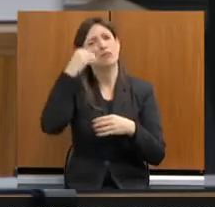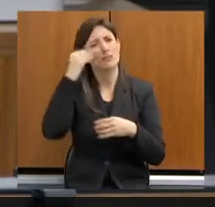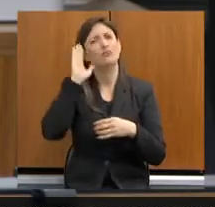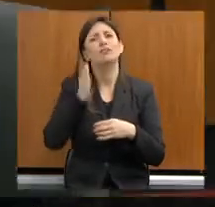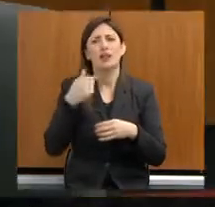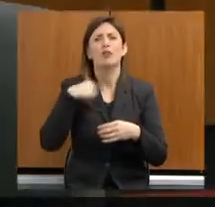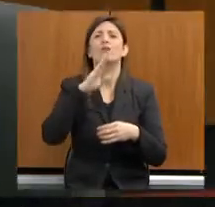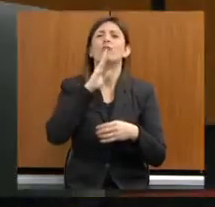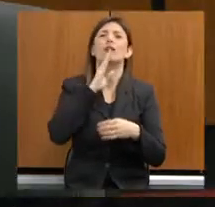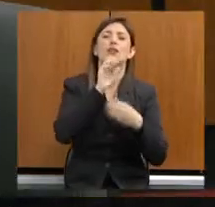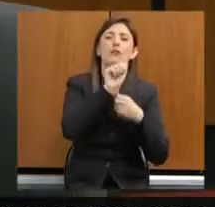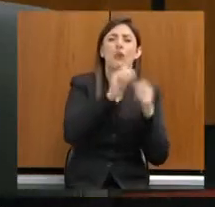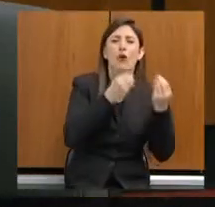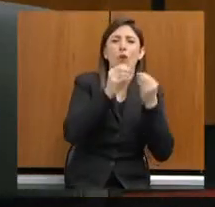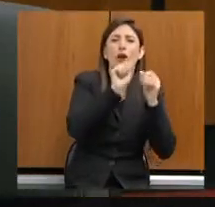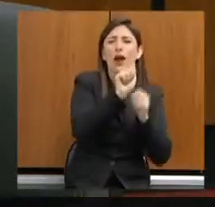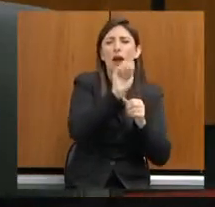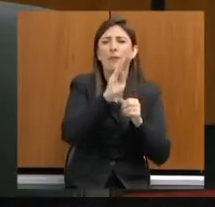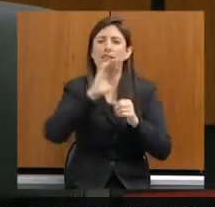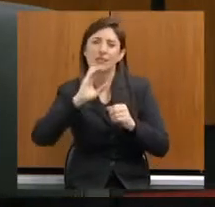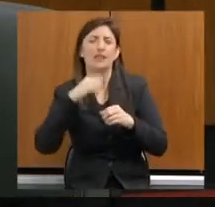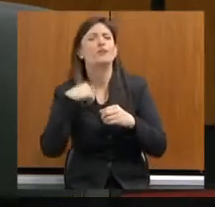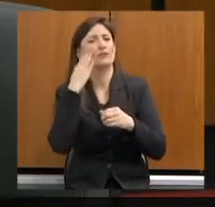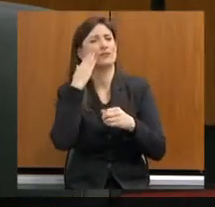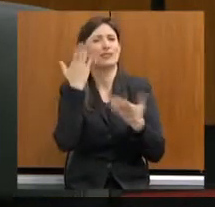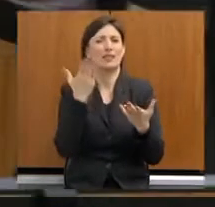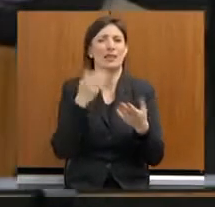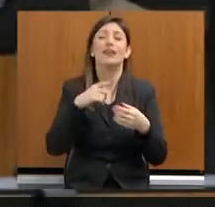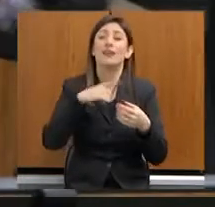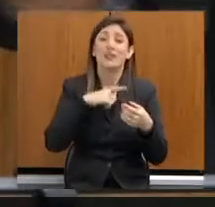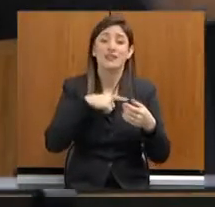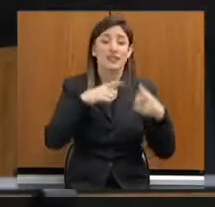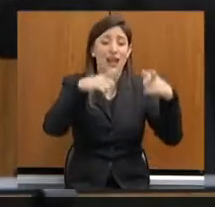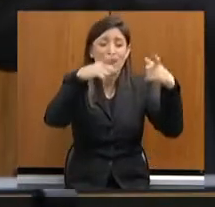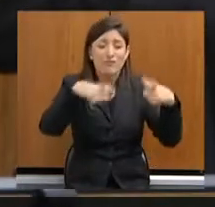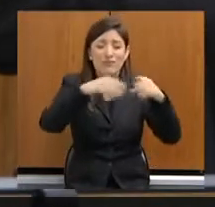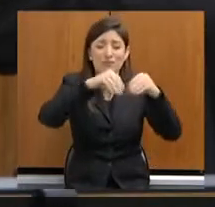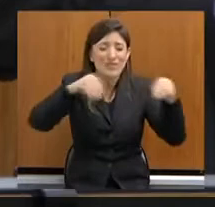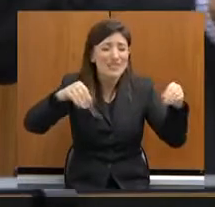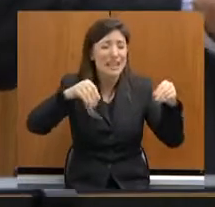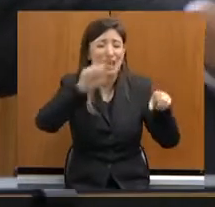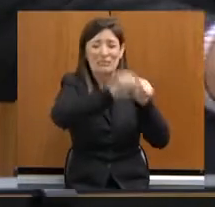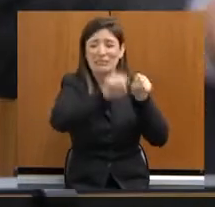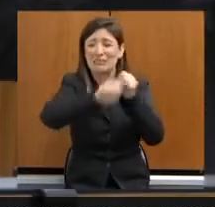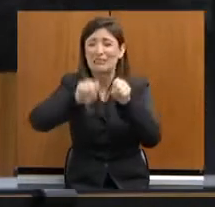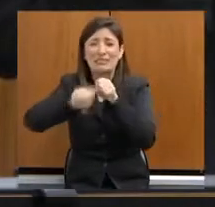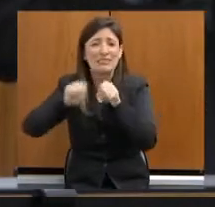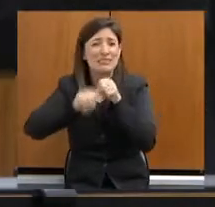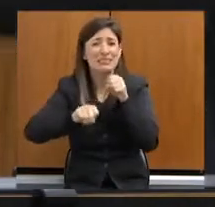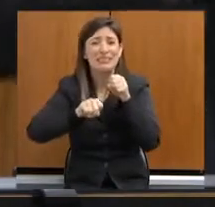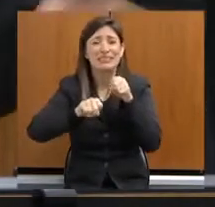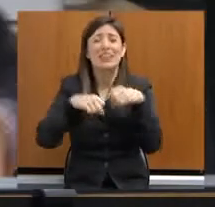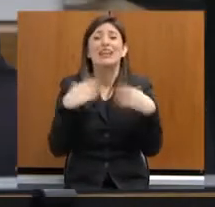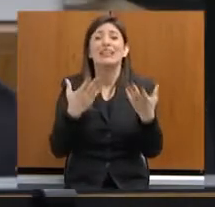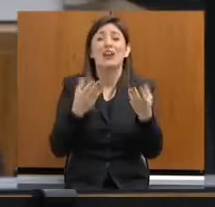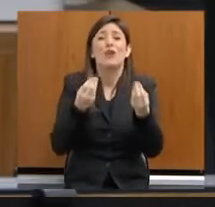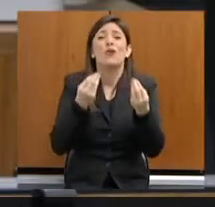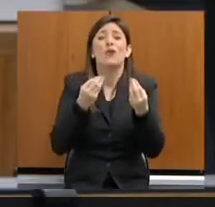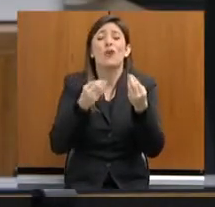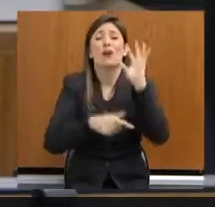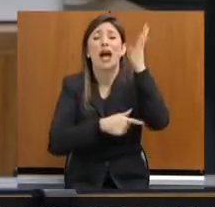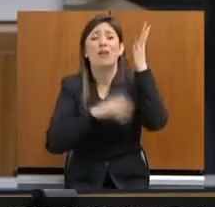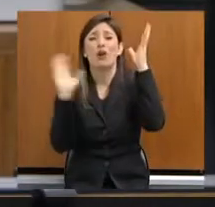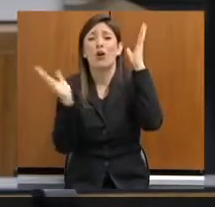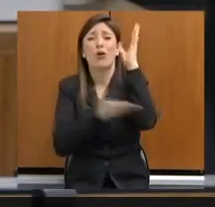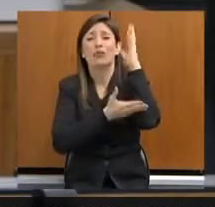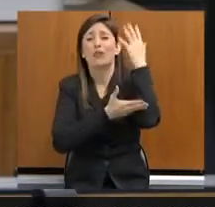transforma saber tu cara pego tá com raiva degradada não sei cortar uma árvore ele pega lá sempre o reais por